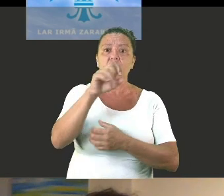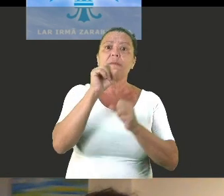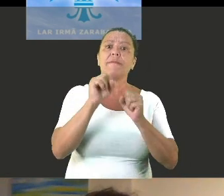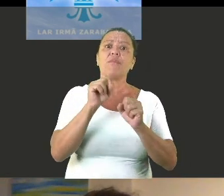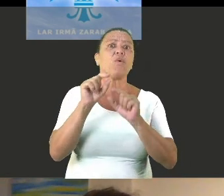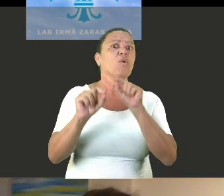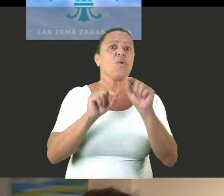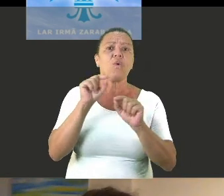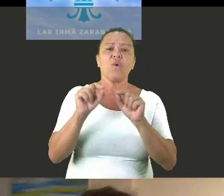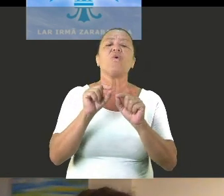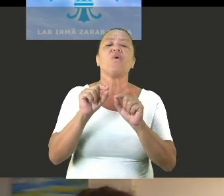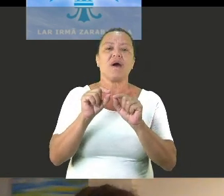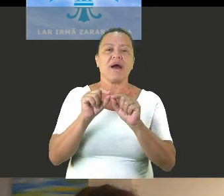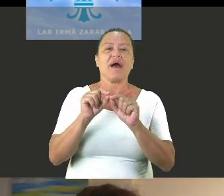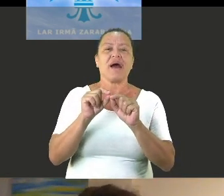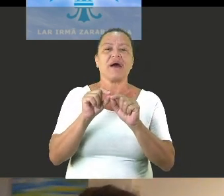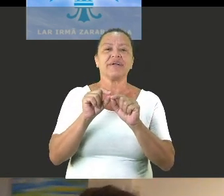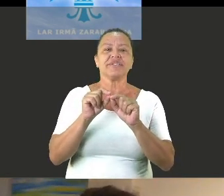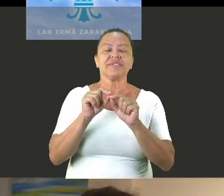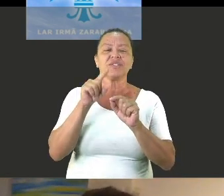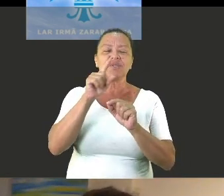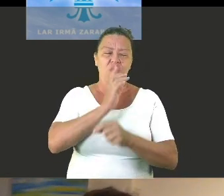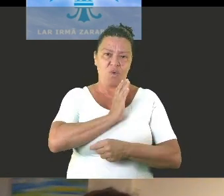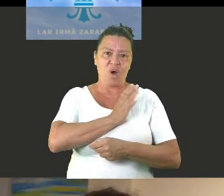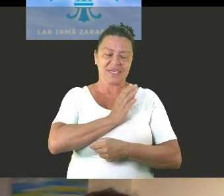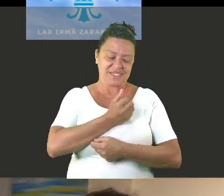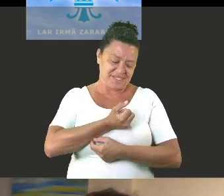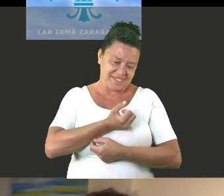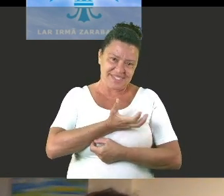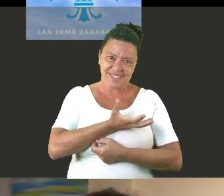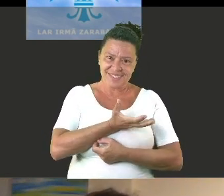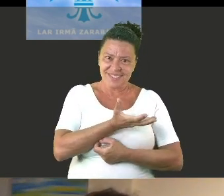então enviar dos seus próprios corações,